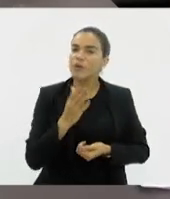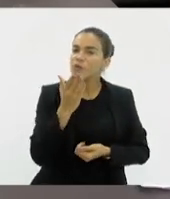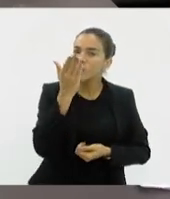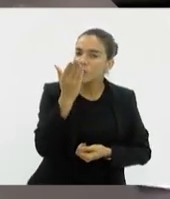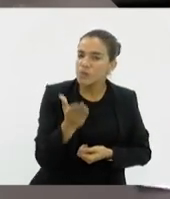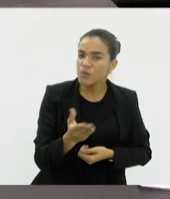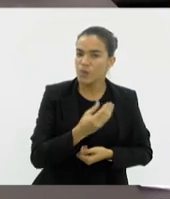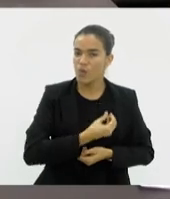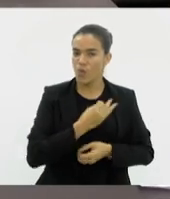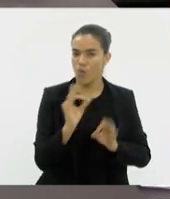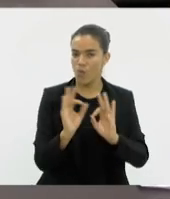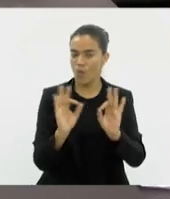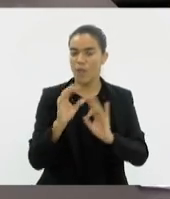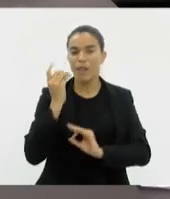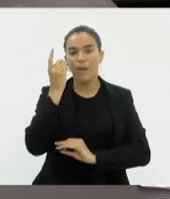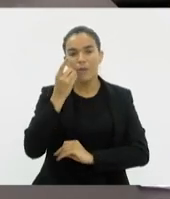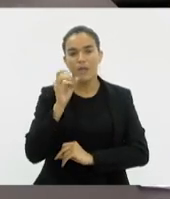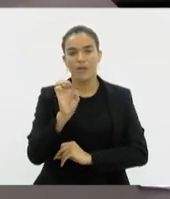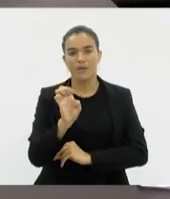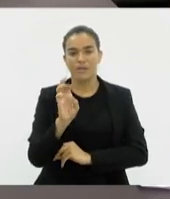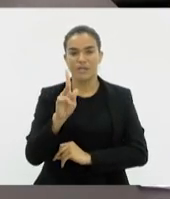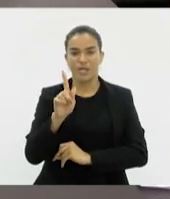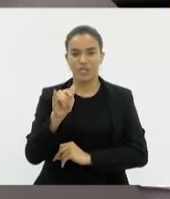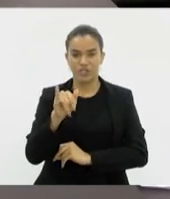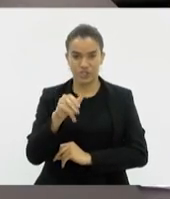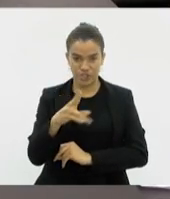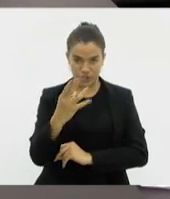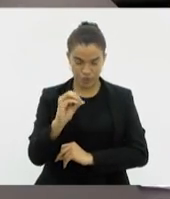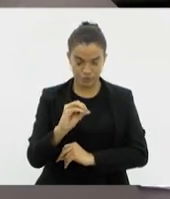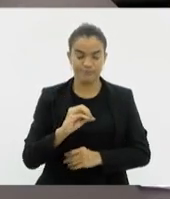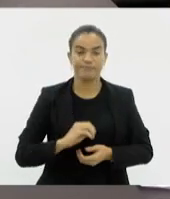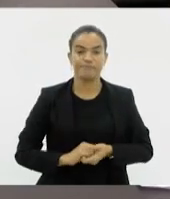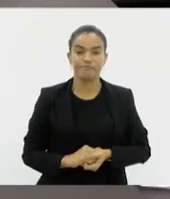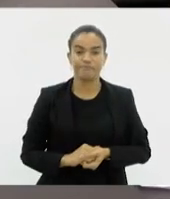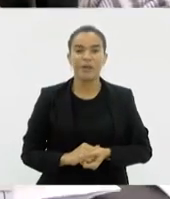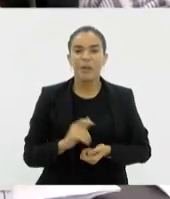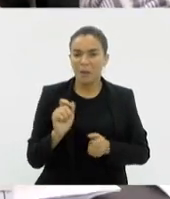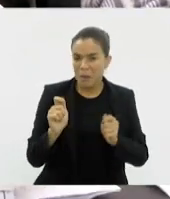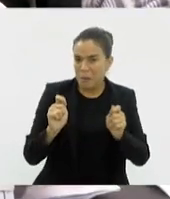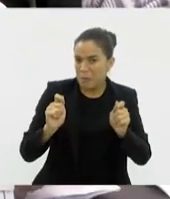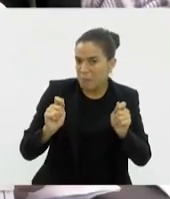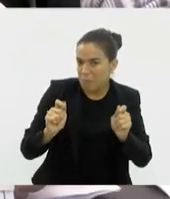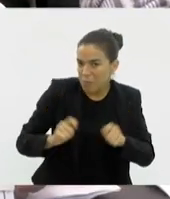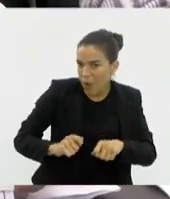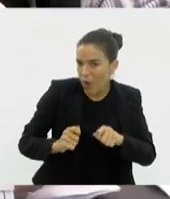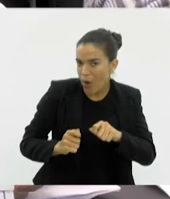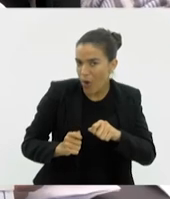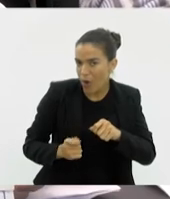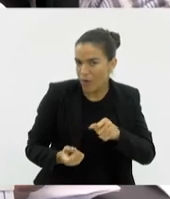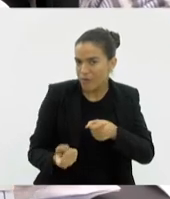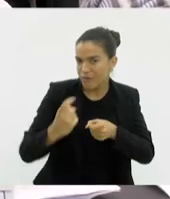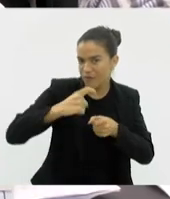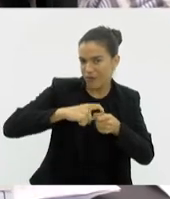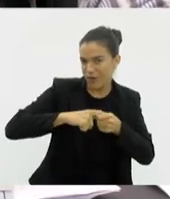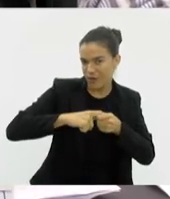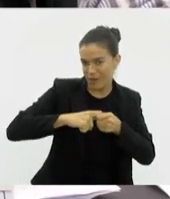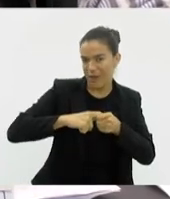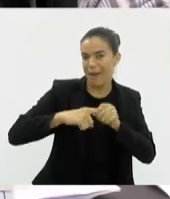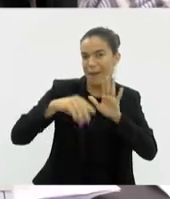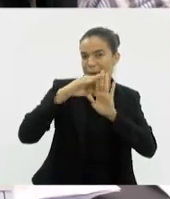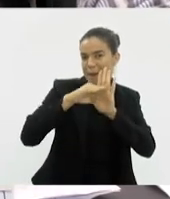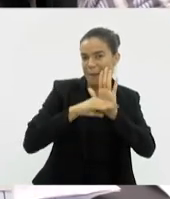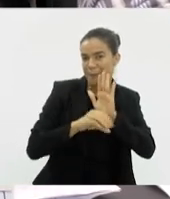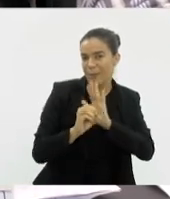estava, o deputado Serginho começou pela pauta extraordinária, doutor Serginho. Será que a gente não poderia voltar para a ordinária e depois